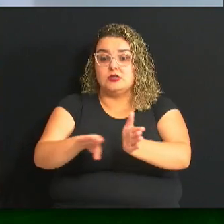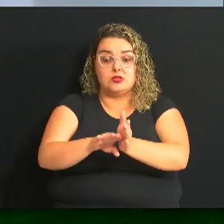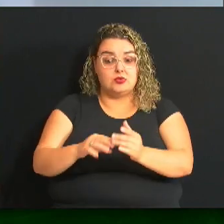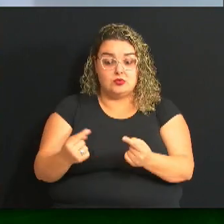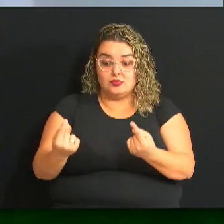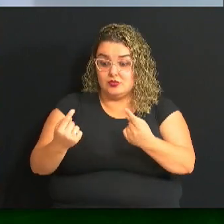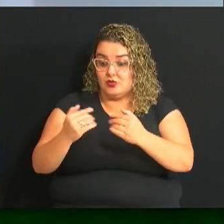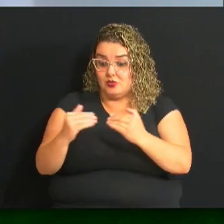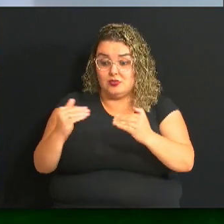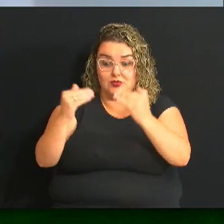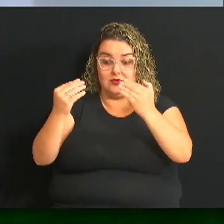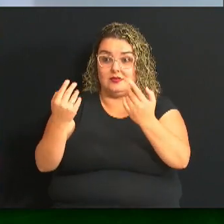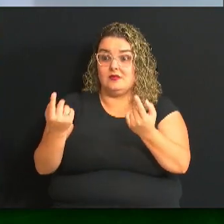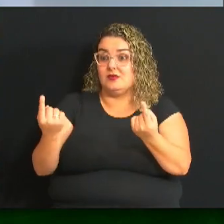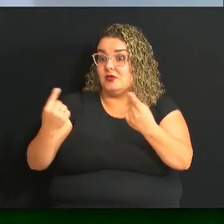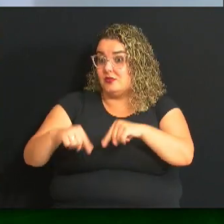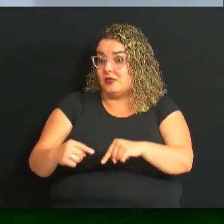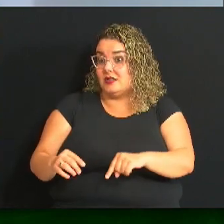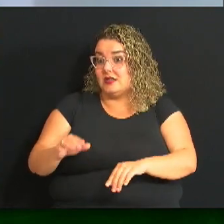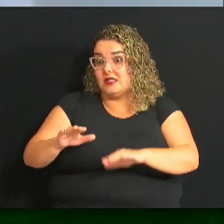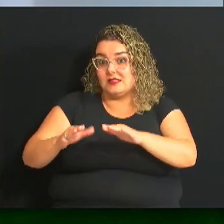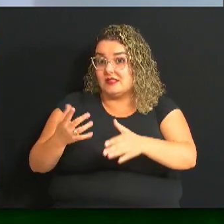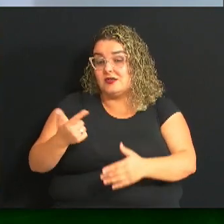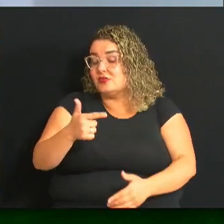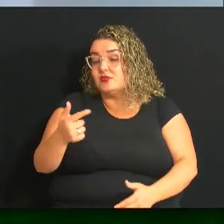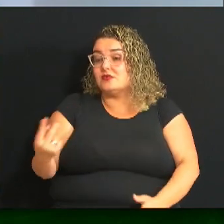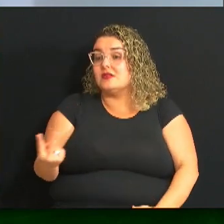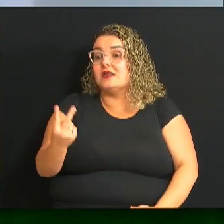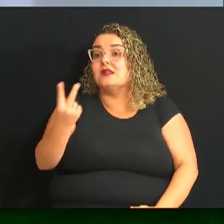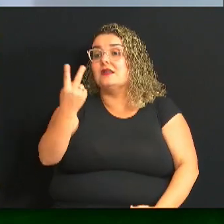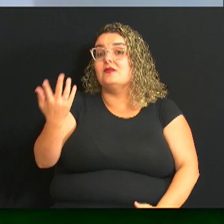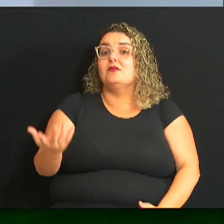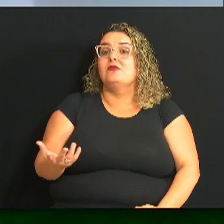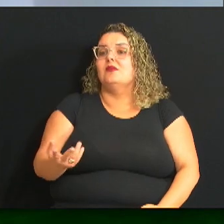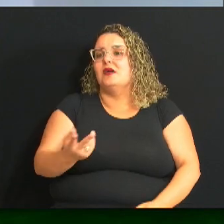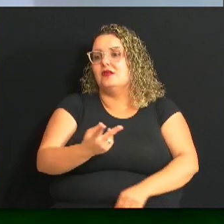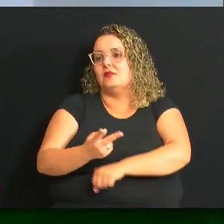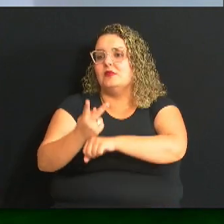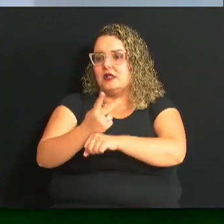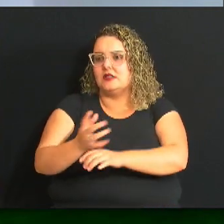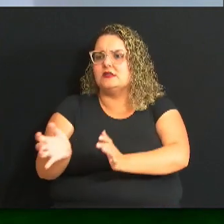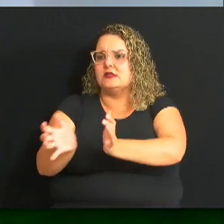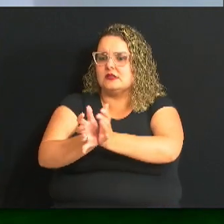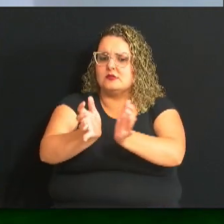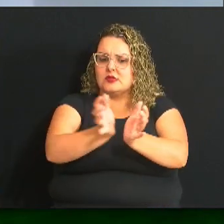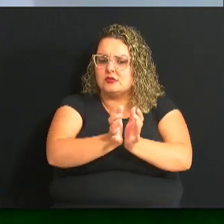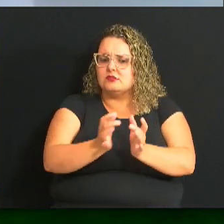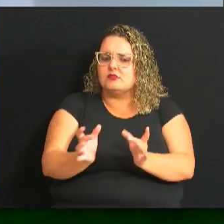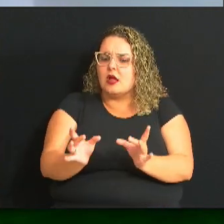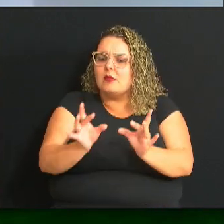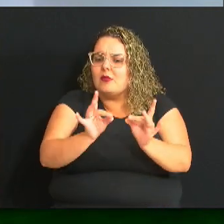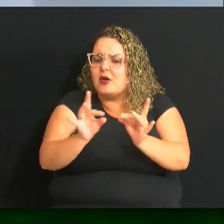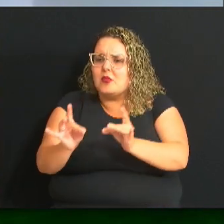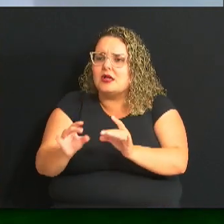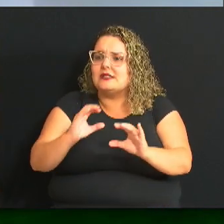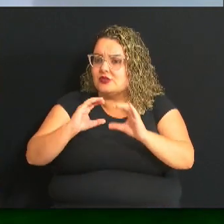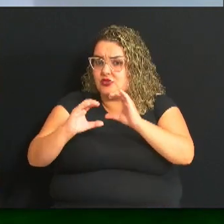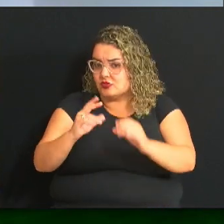nem vale a pena. Mas esse grupo em si, eles eram tão afinados entre eles, de comunicação